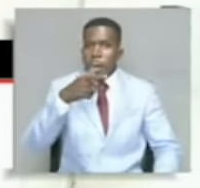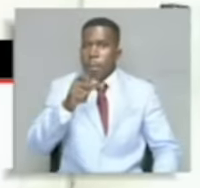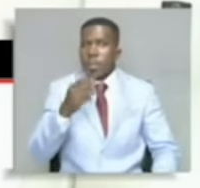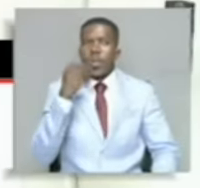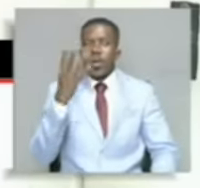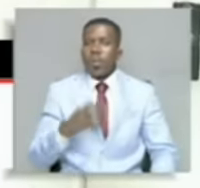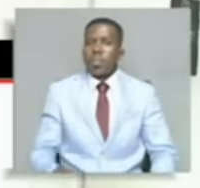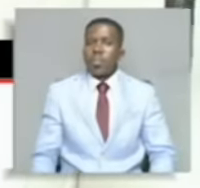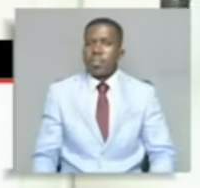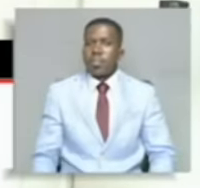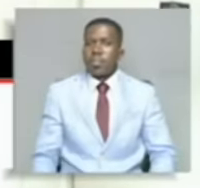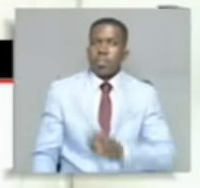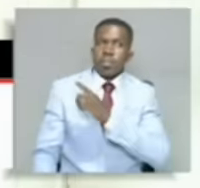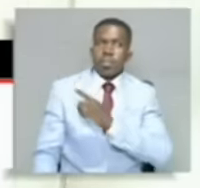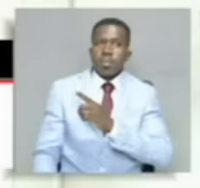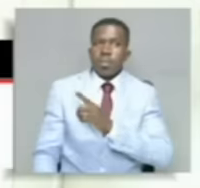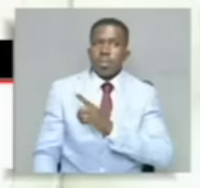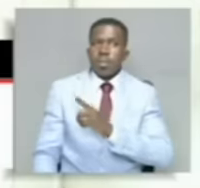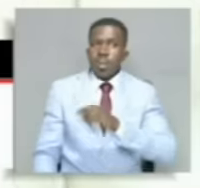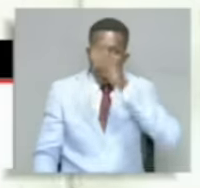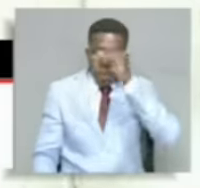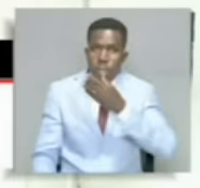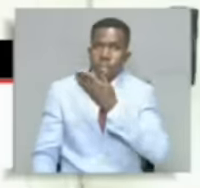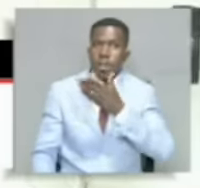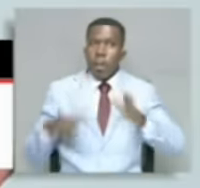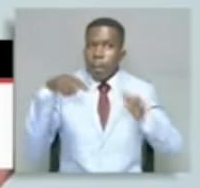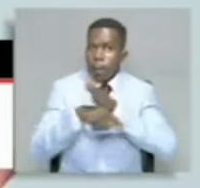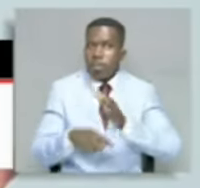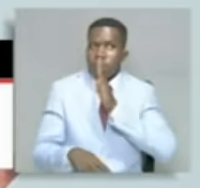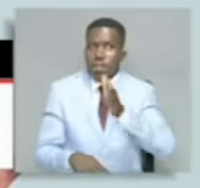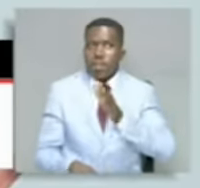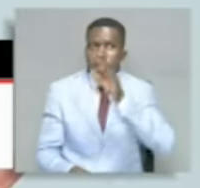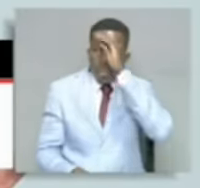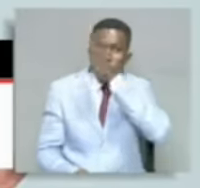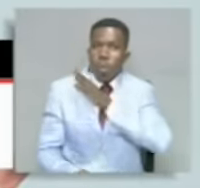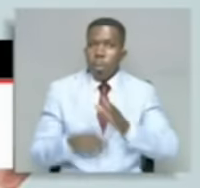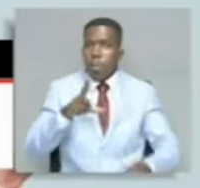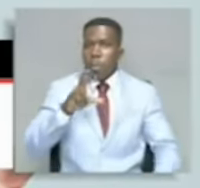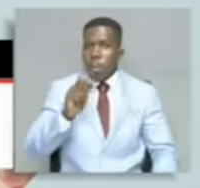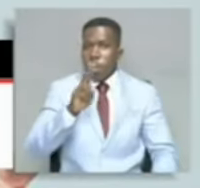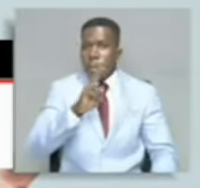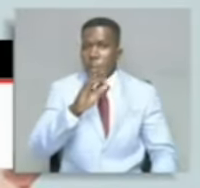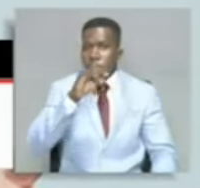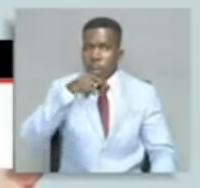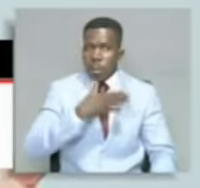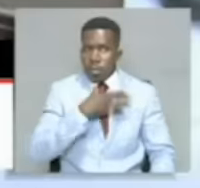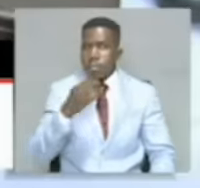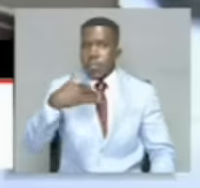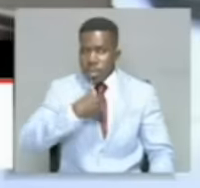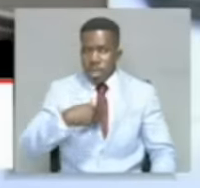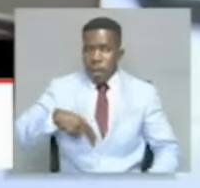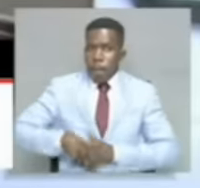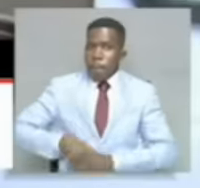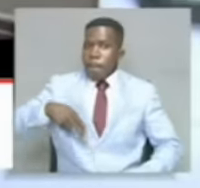hora da abordagem, o autor, confesso dos disparos, alega que Laurindo Vieira, que tinha porte legal de arma,